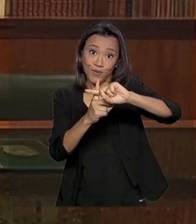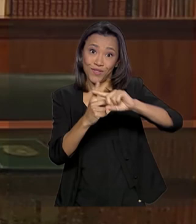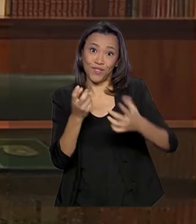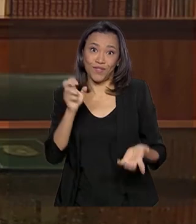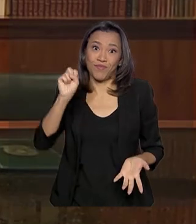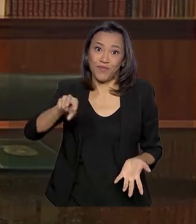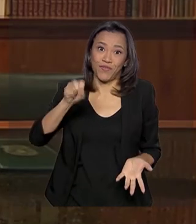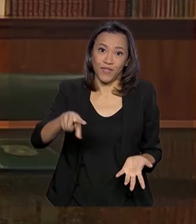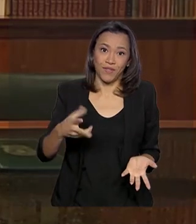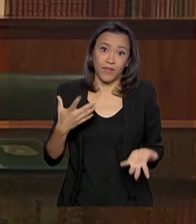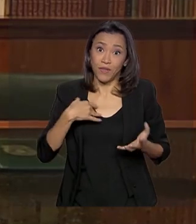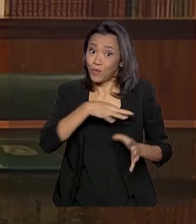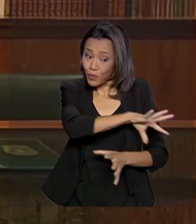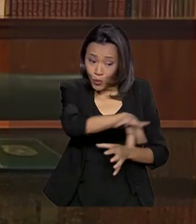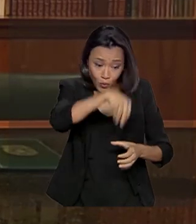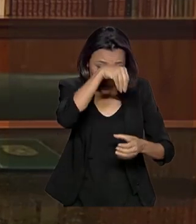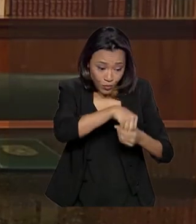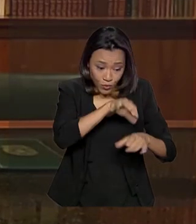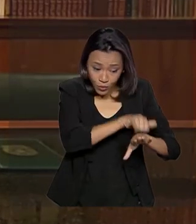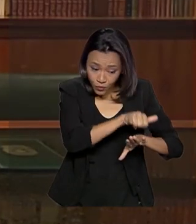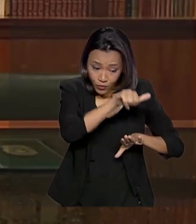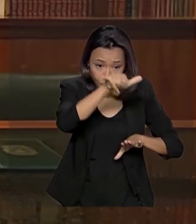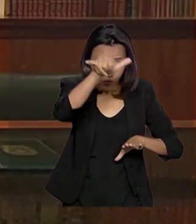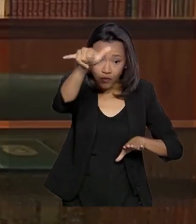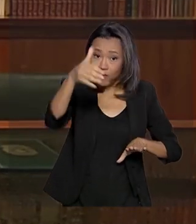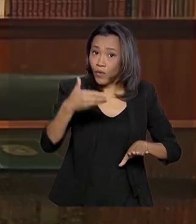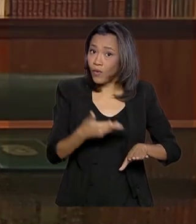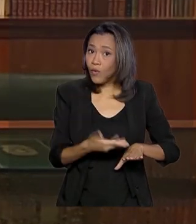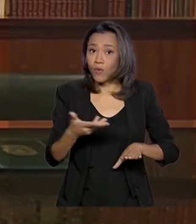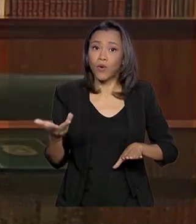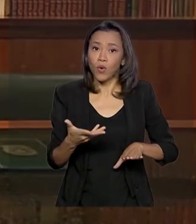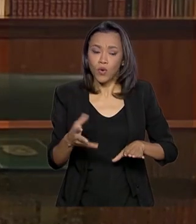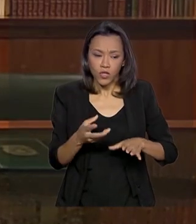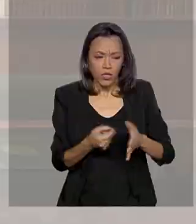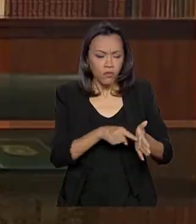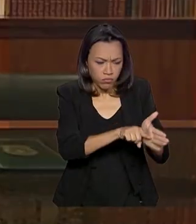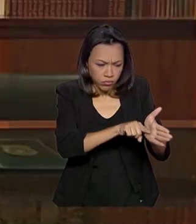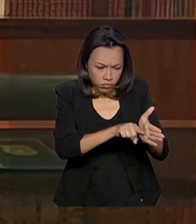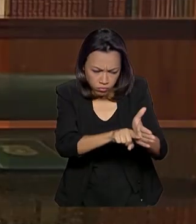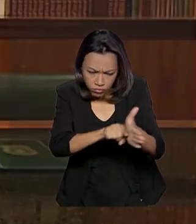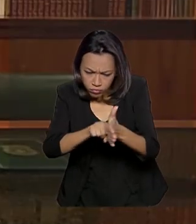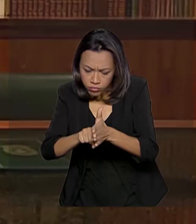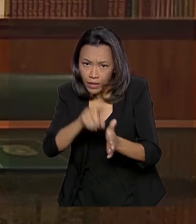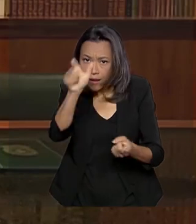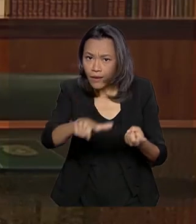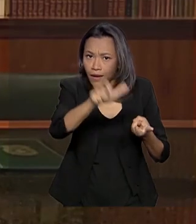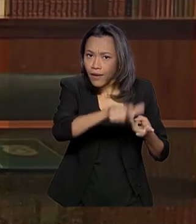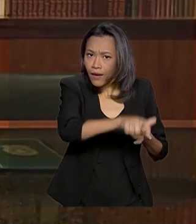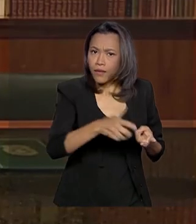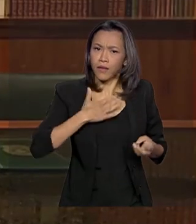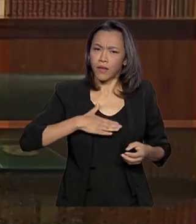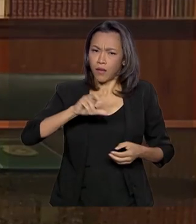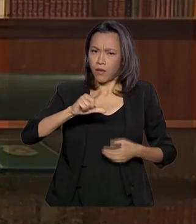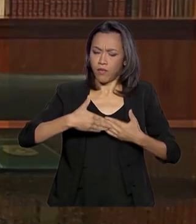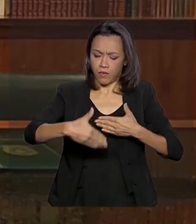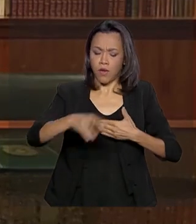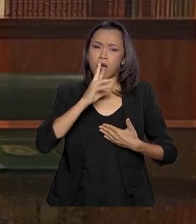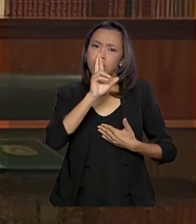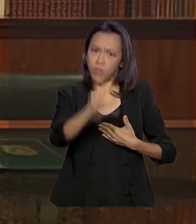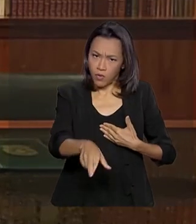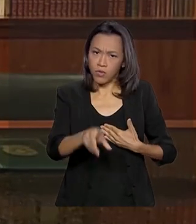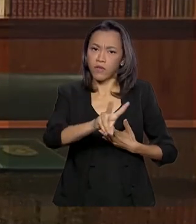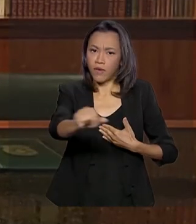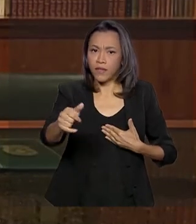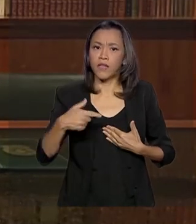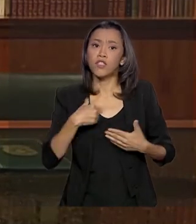com a cabeça todo mundo que tava não vou todos nós hoje coletor matéria todos nós acreditamos nas próximas horas tem o resultado aqui do meu e